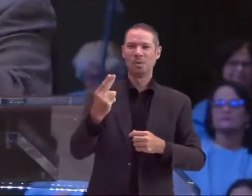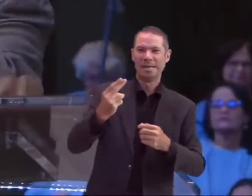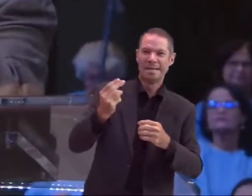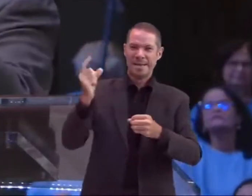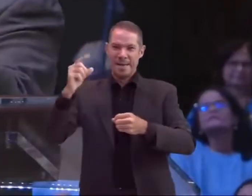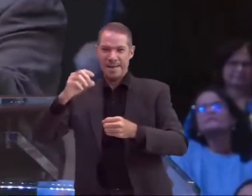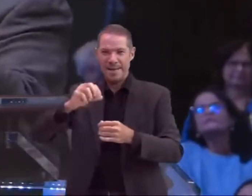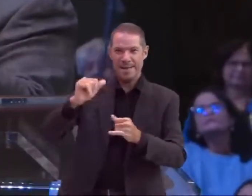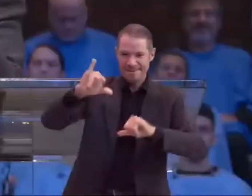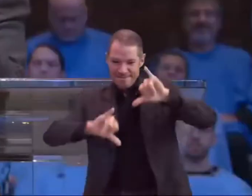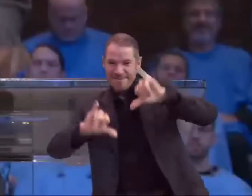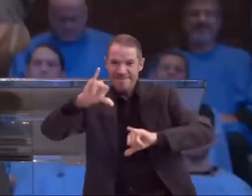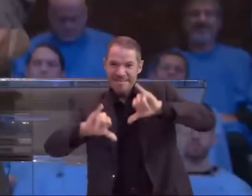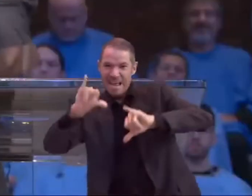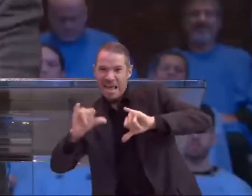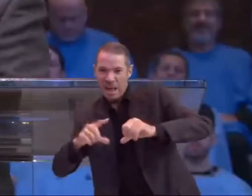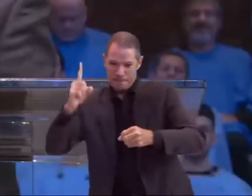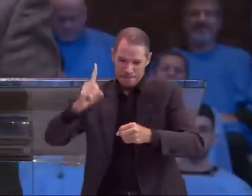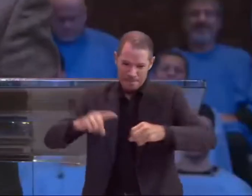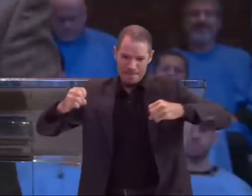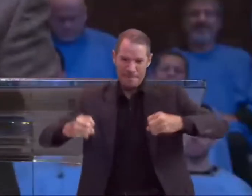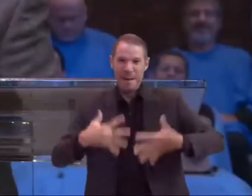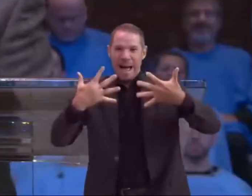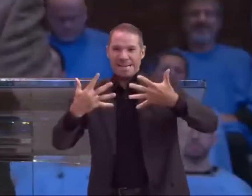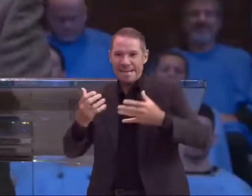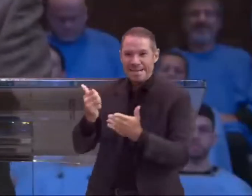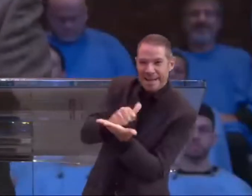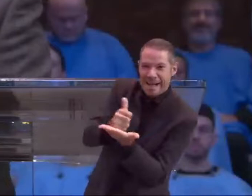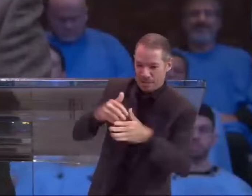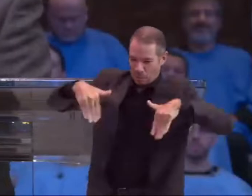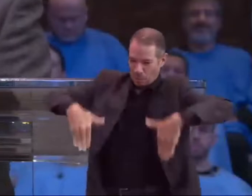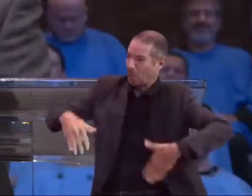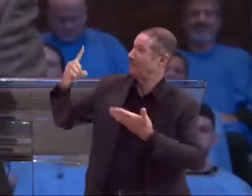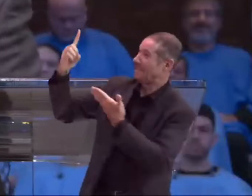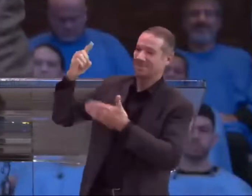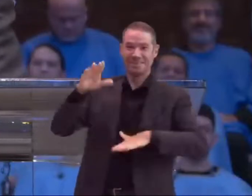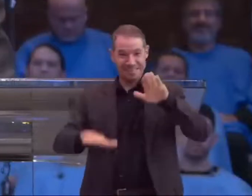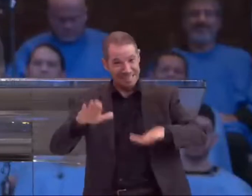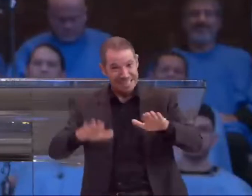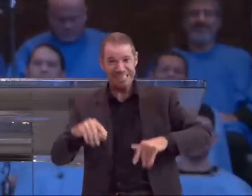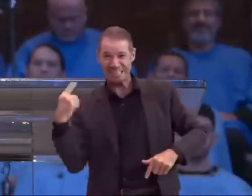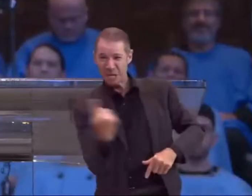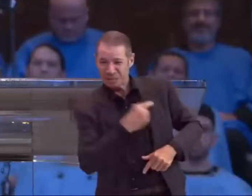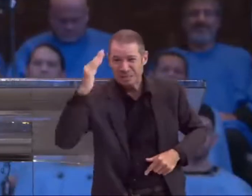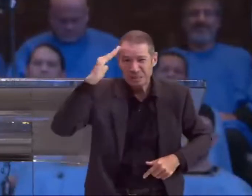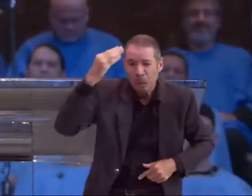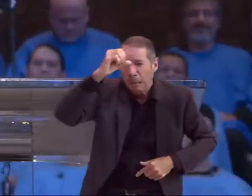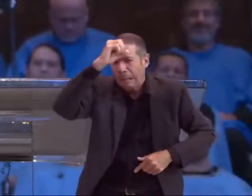fórmula mágica da gente controlar o trono de Deus. E às vezes a gente não entende